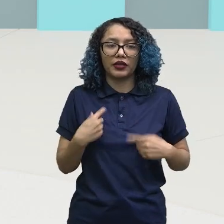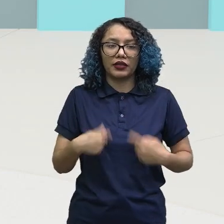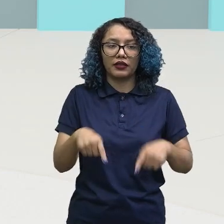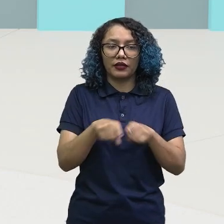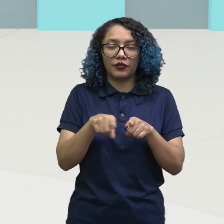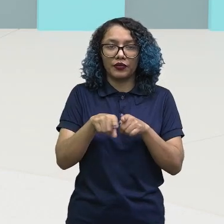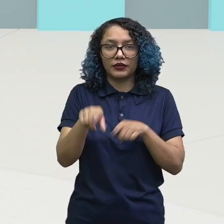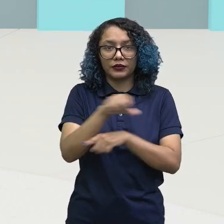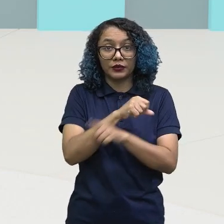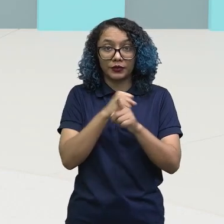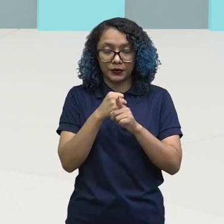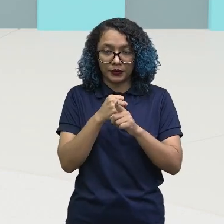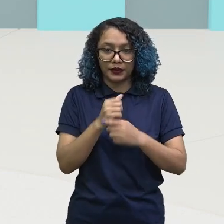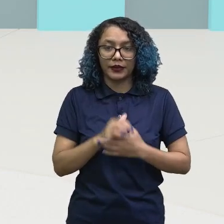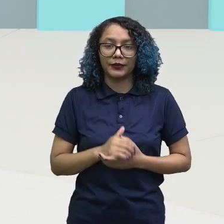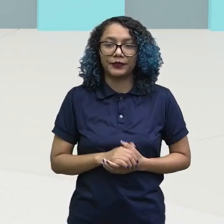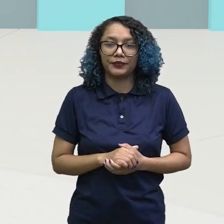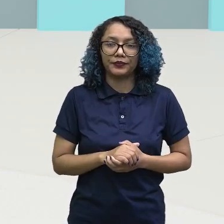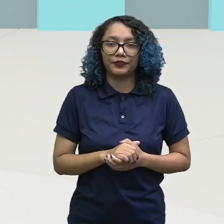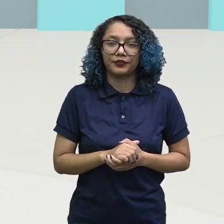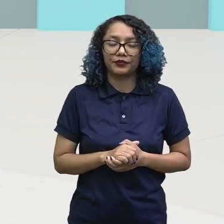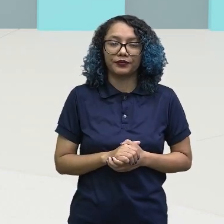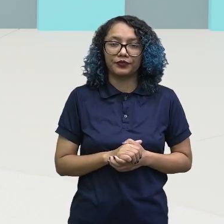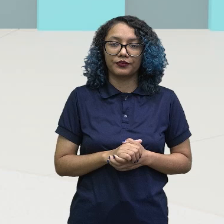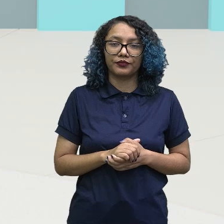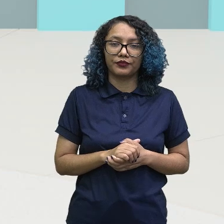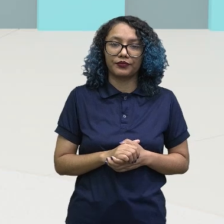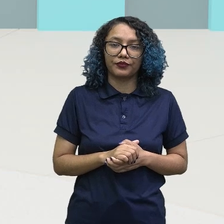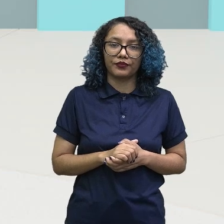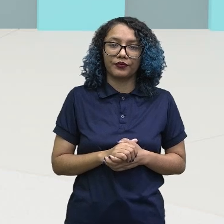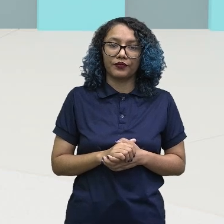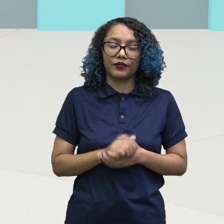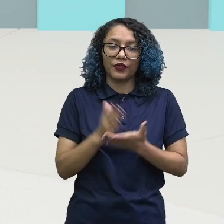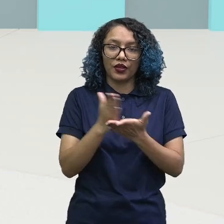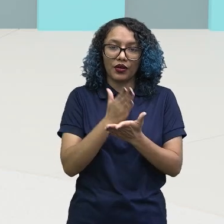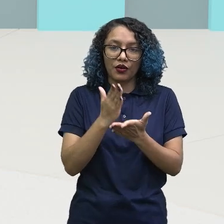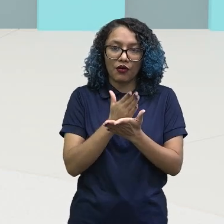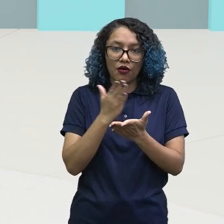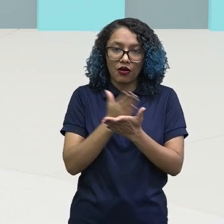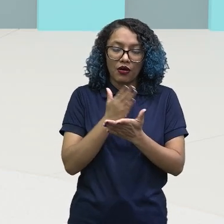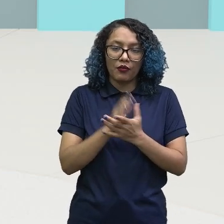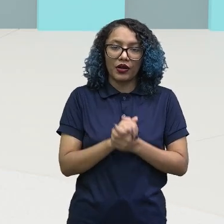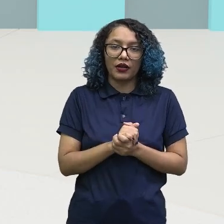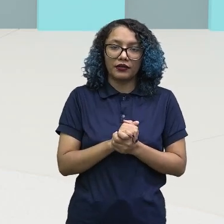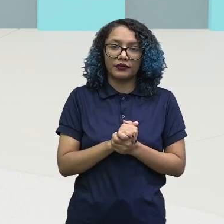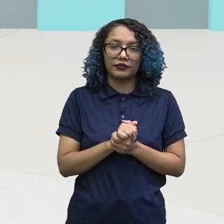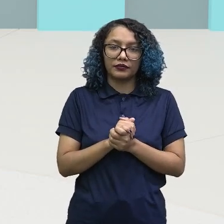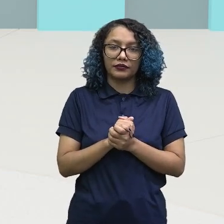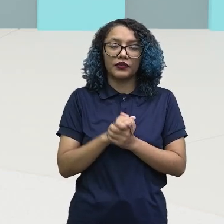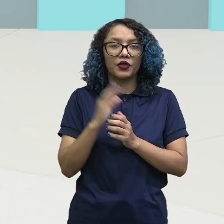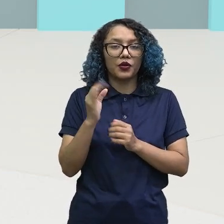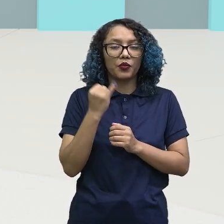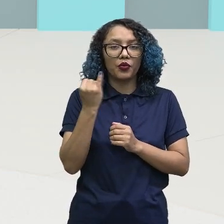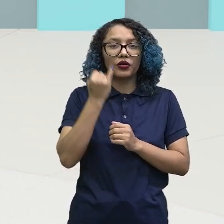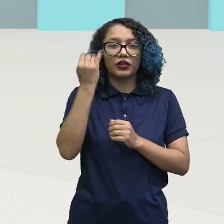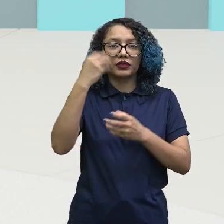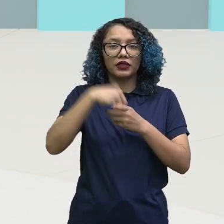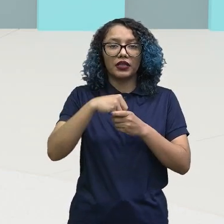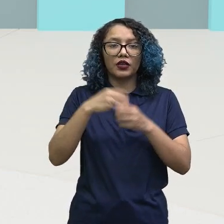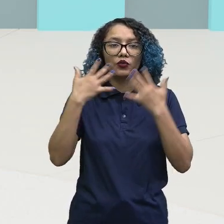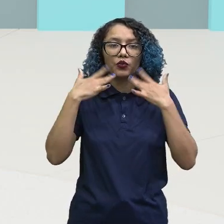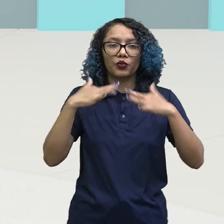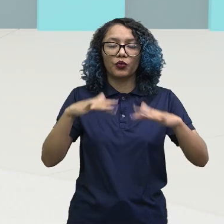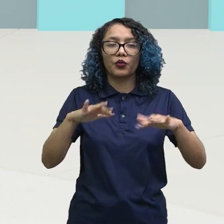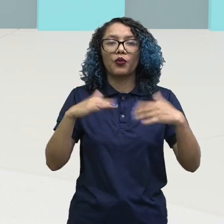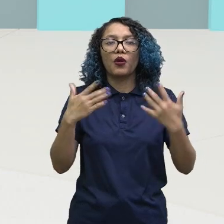a obra que basicamente se exalta ou é expoente dentro do naturalismo é o